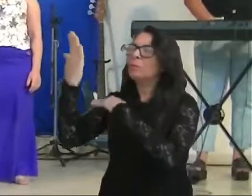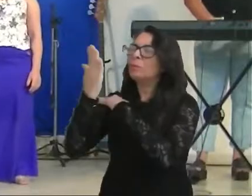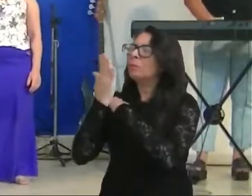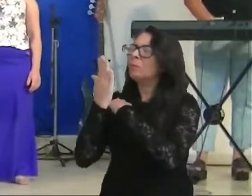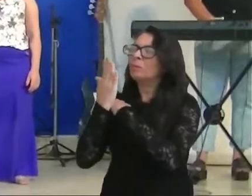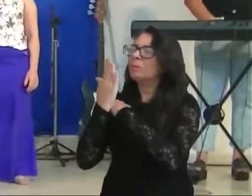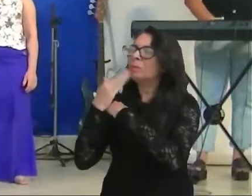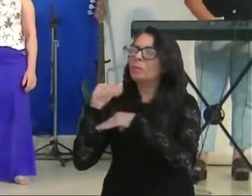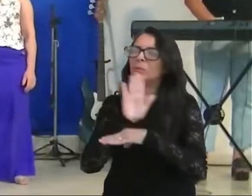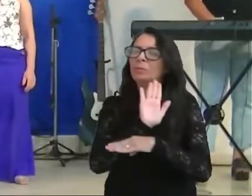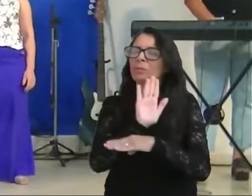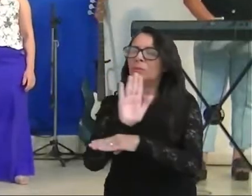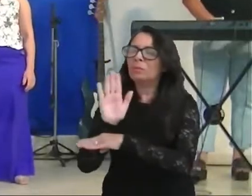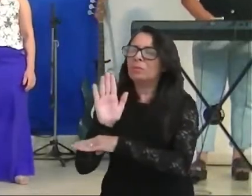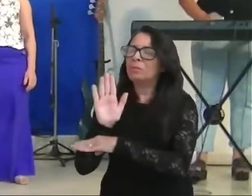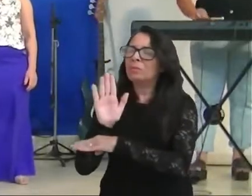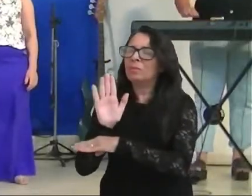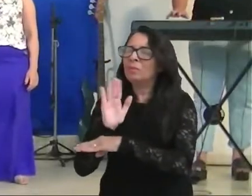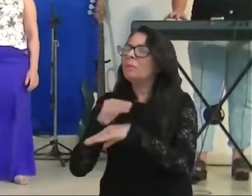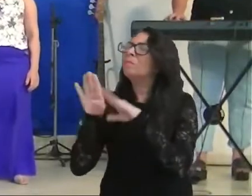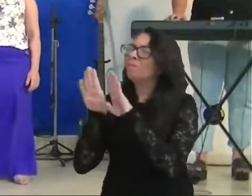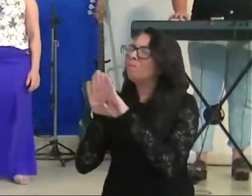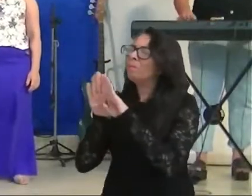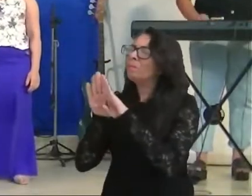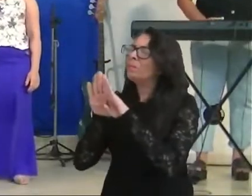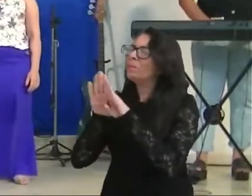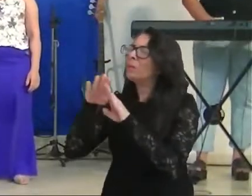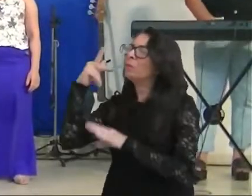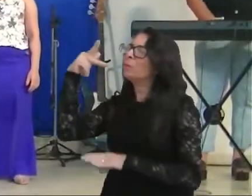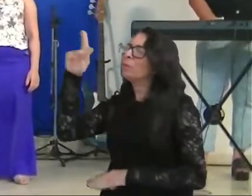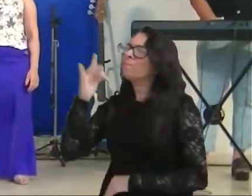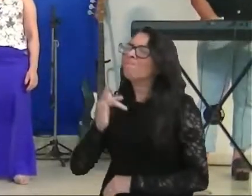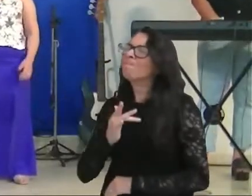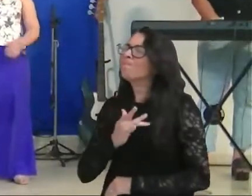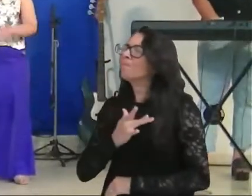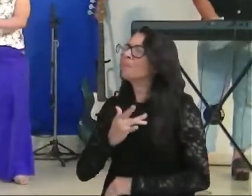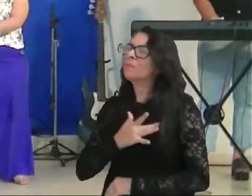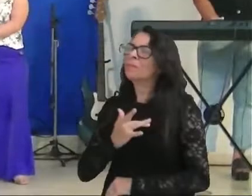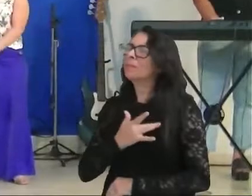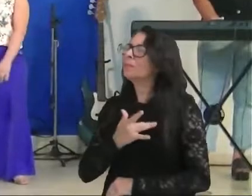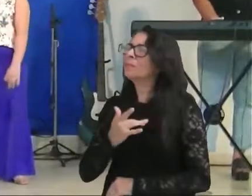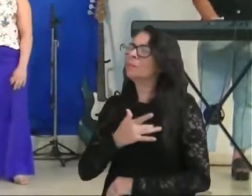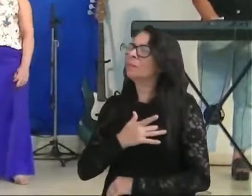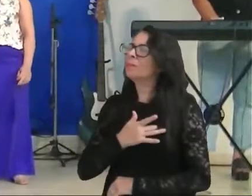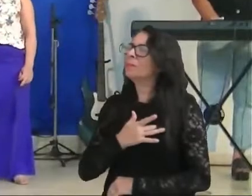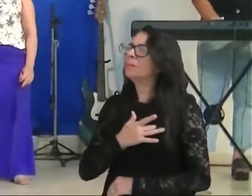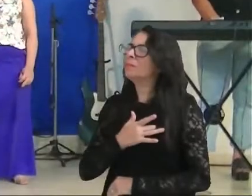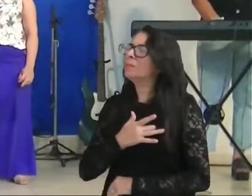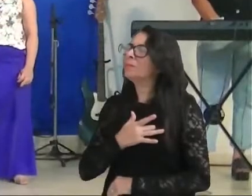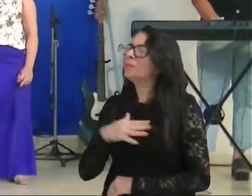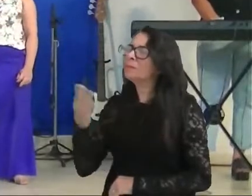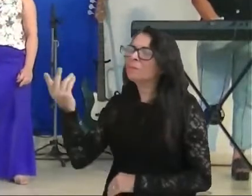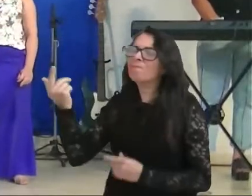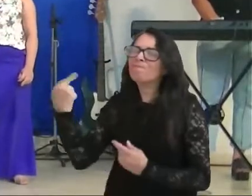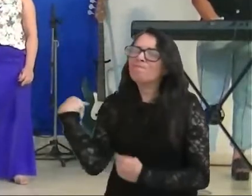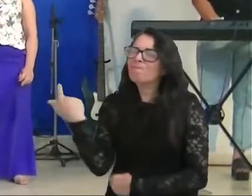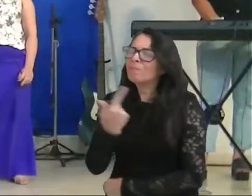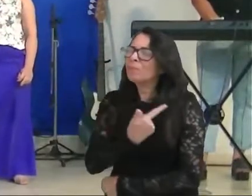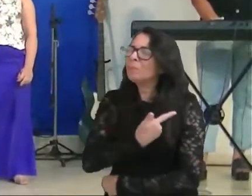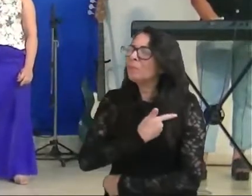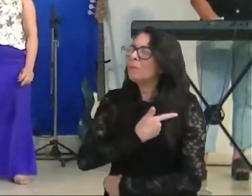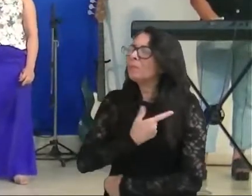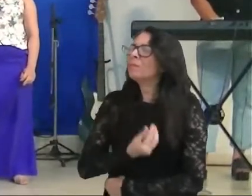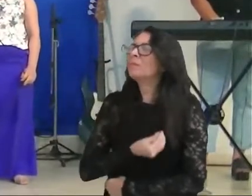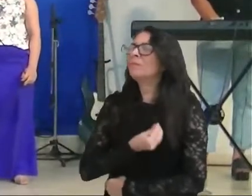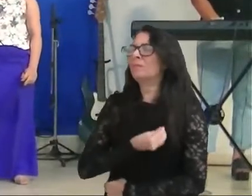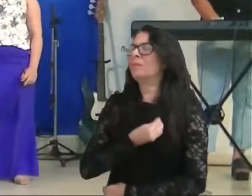suas misericórdias foram renovadas. Nós te agradecemos pelo teu amor, pela tua proteção. Nós te agradecemos por tudo que o